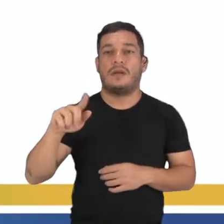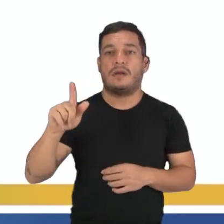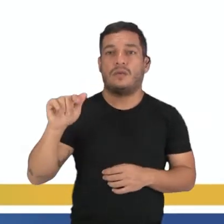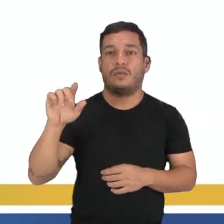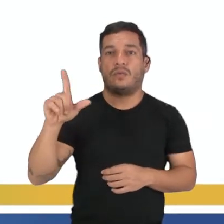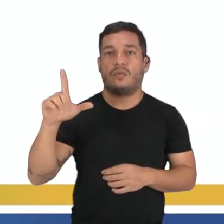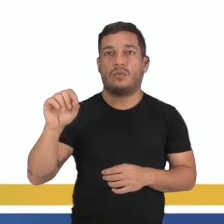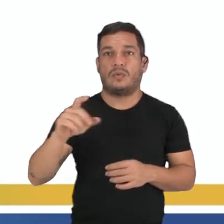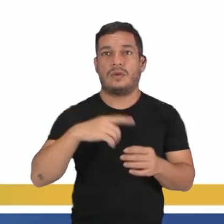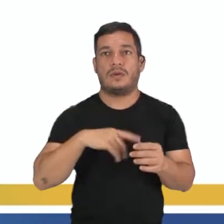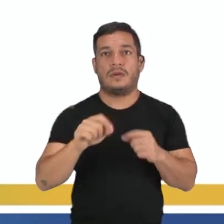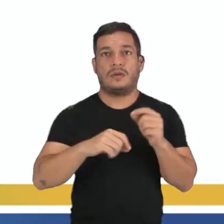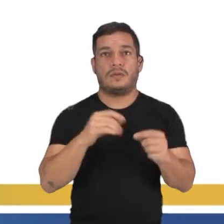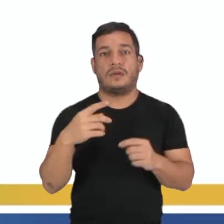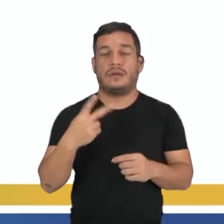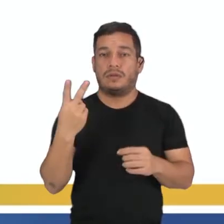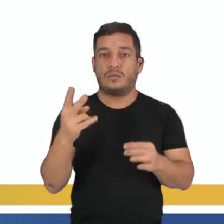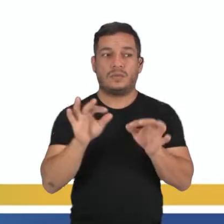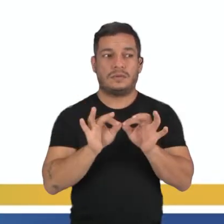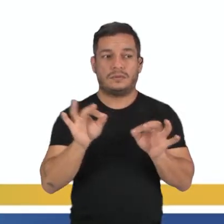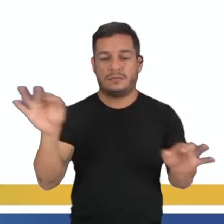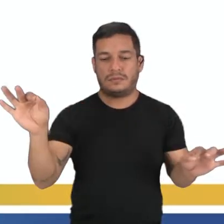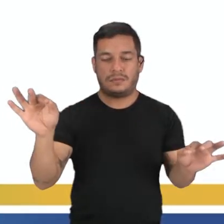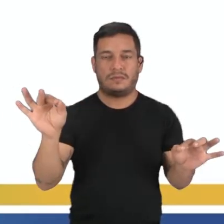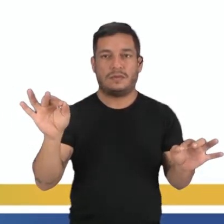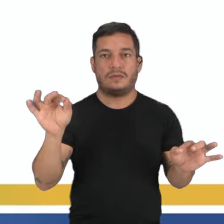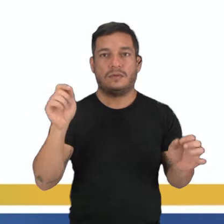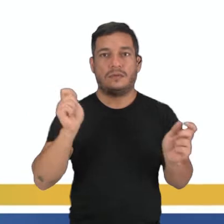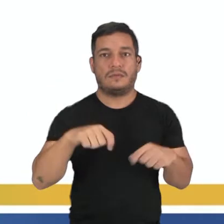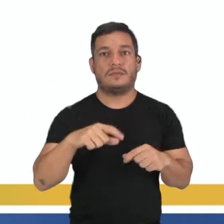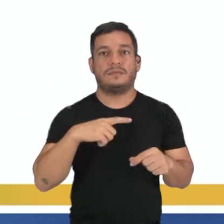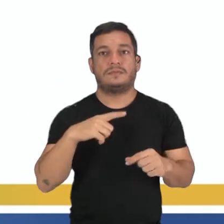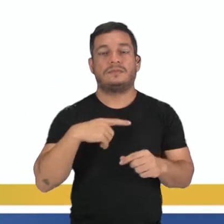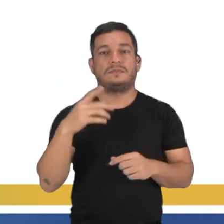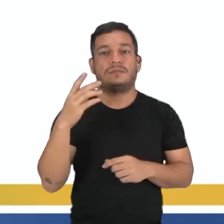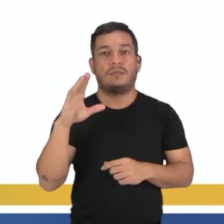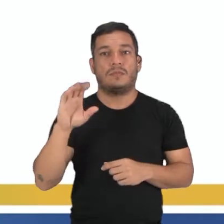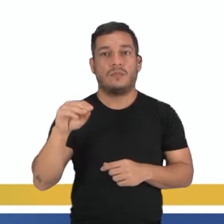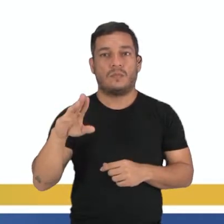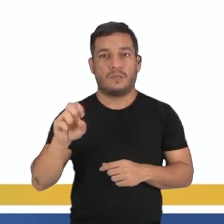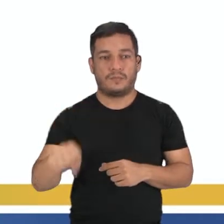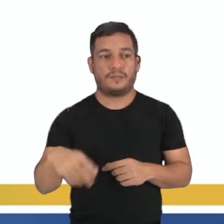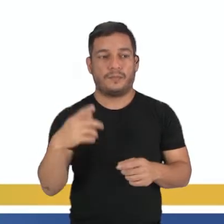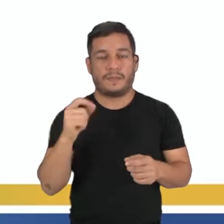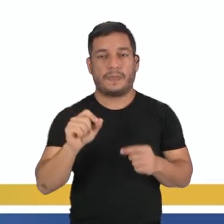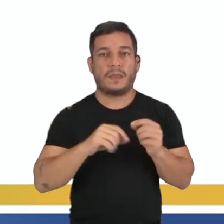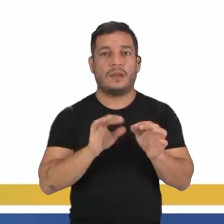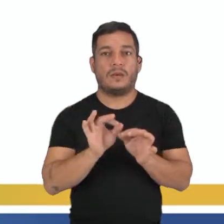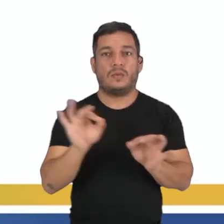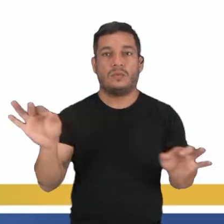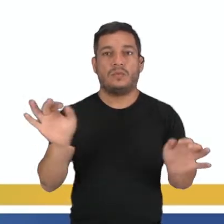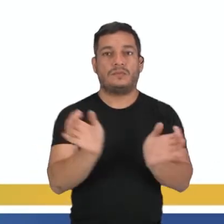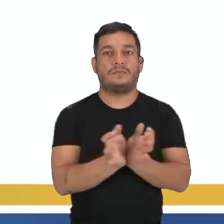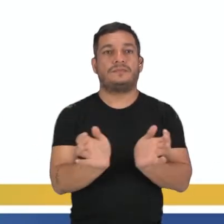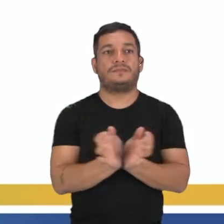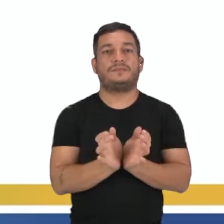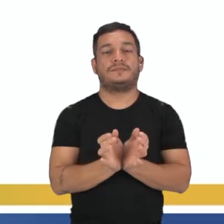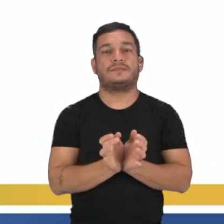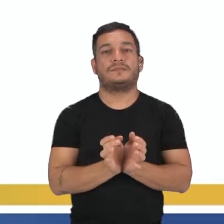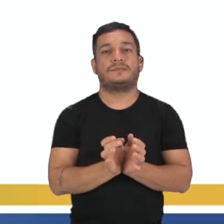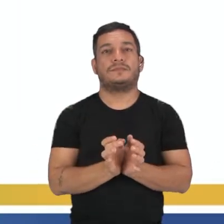abertura originada por duas semirretas, que possuem um ponto em comum. Então, quando um conjunto de retas paralelas